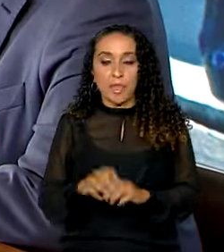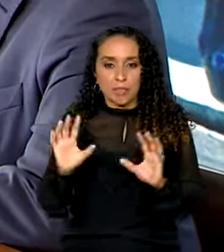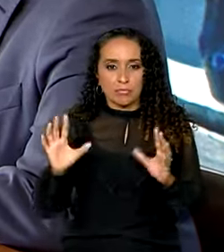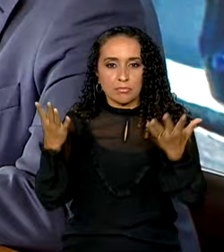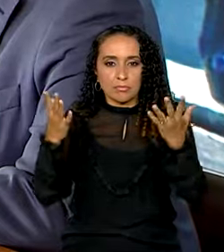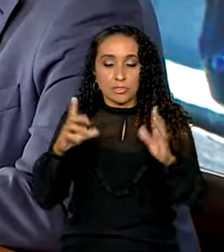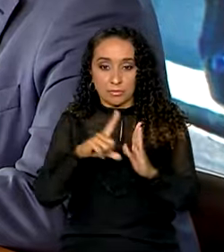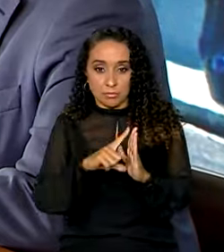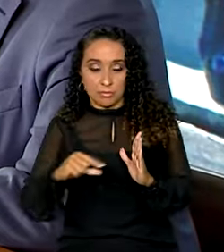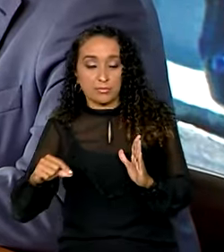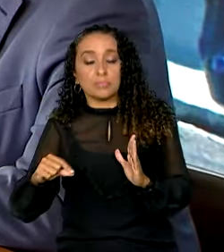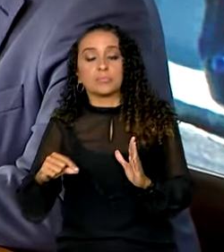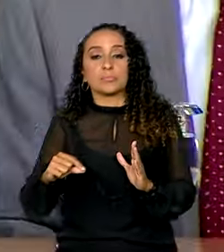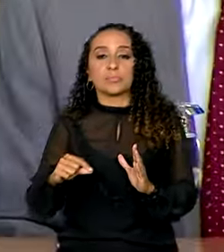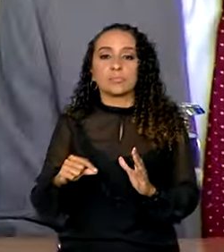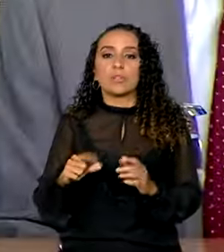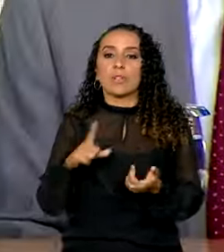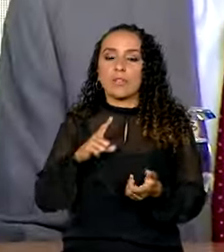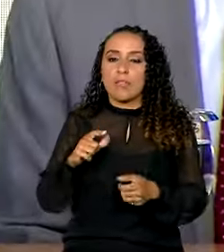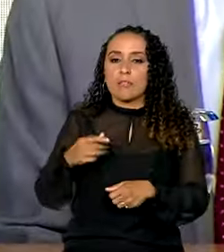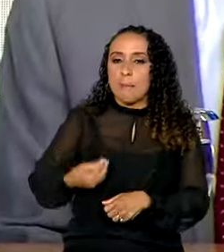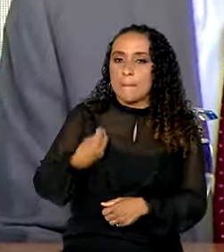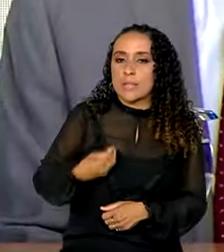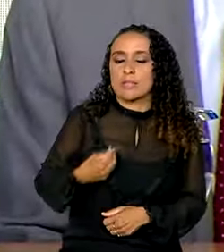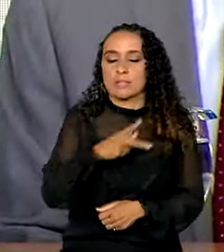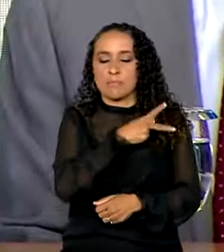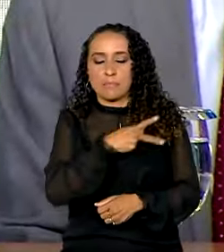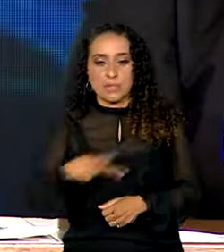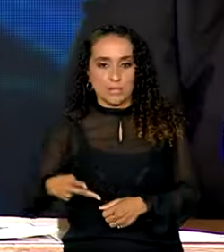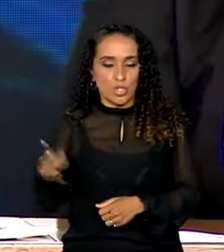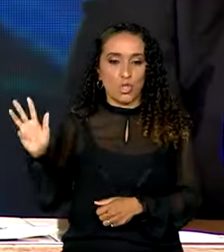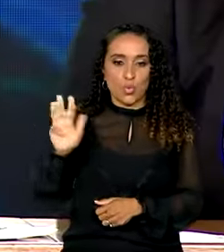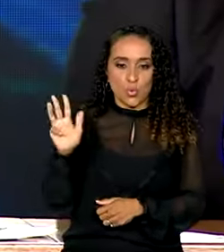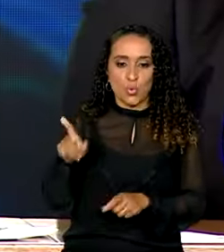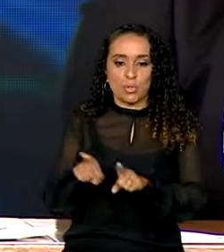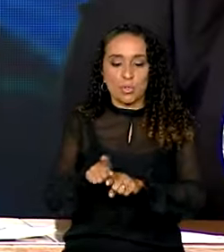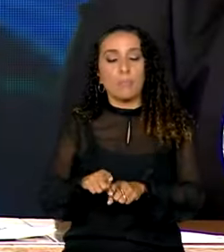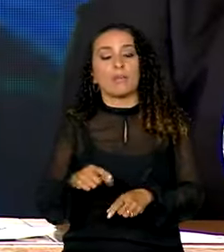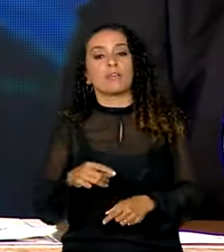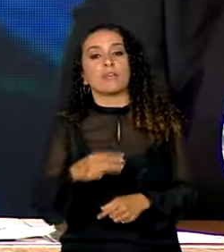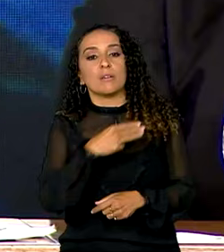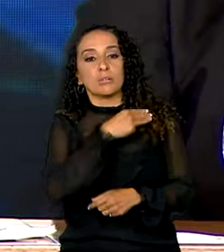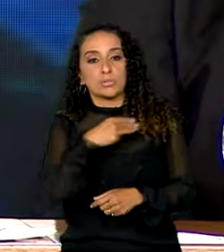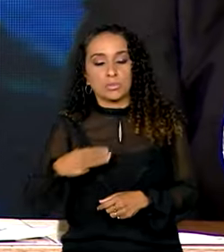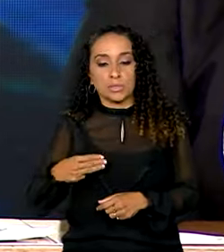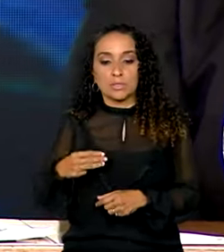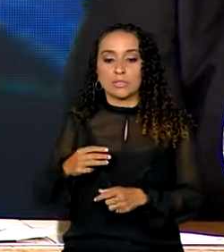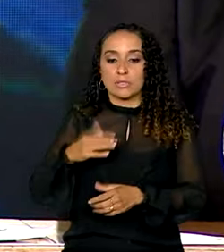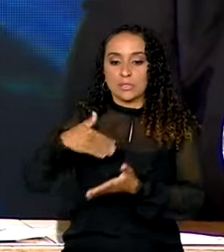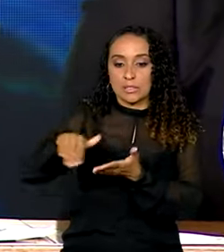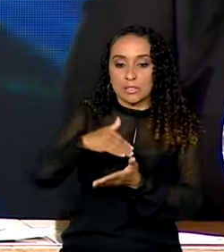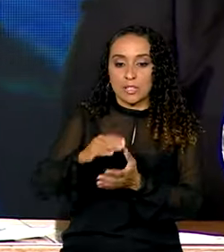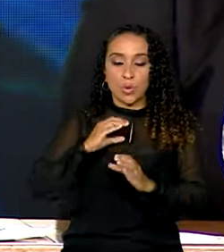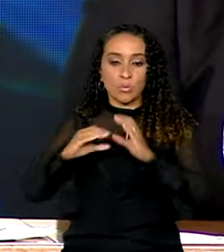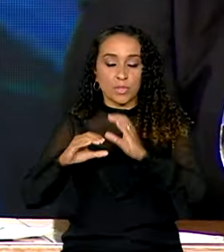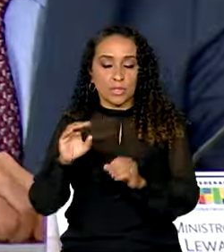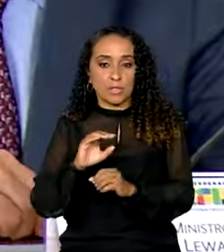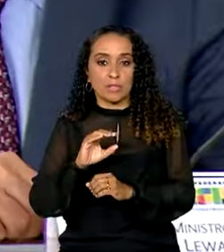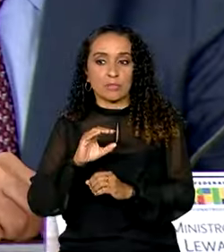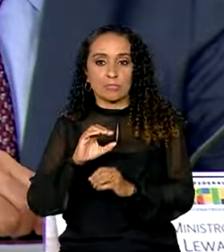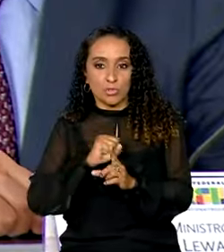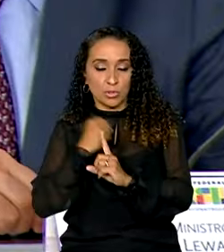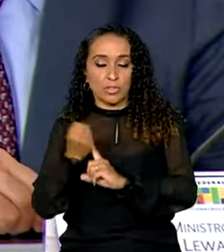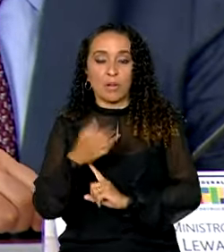no Palácio do Planalto contou com a presença do presidente Lula, do ministro da Secretaria de Comunicação Social, Paulo Pimenta,